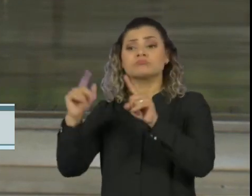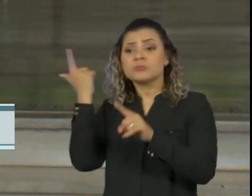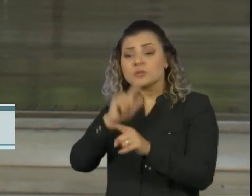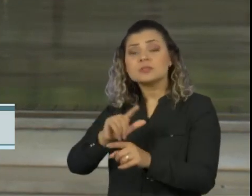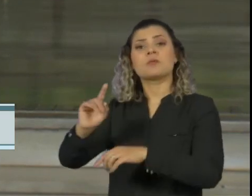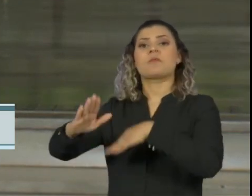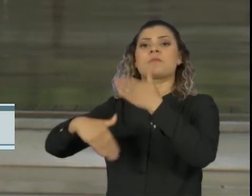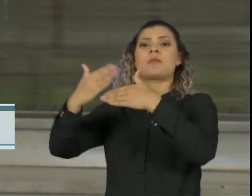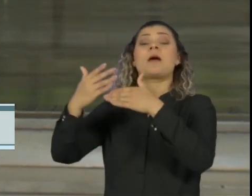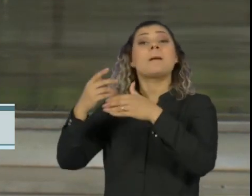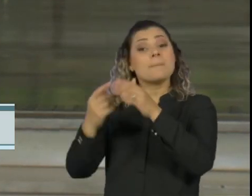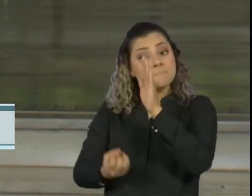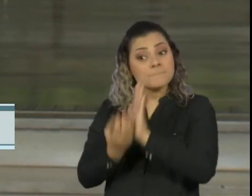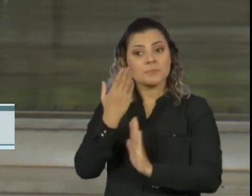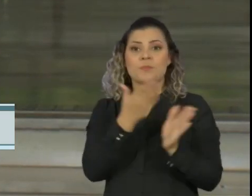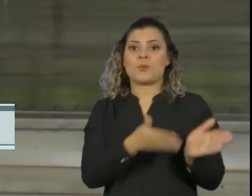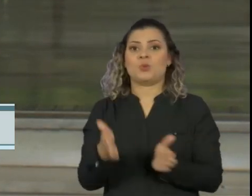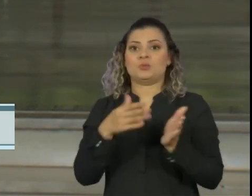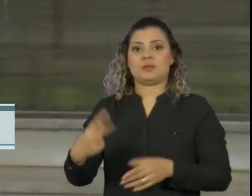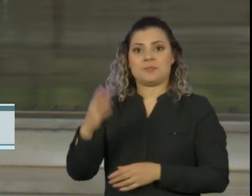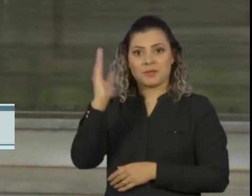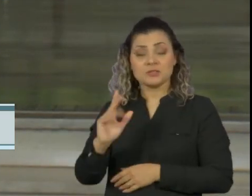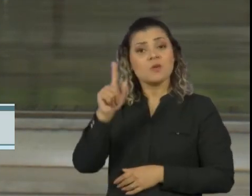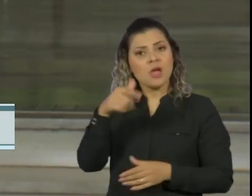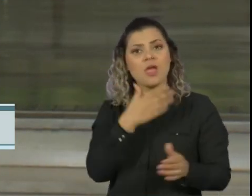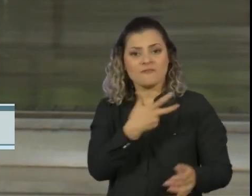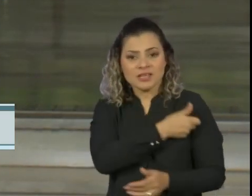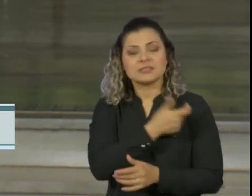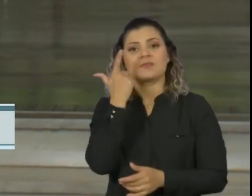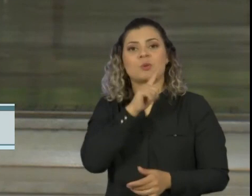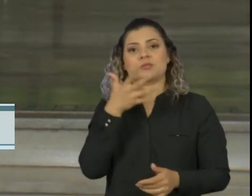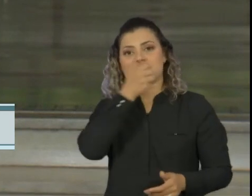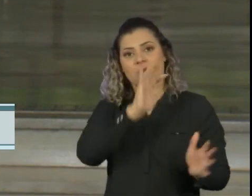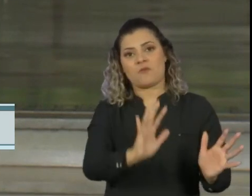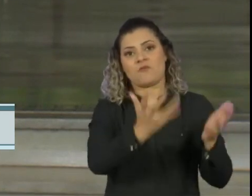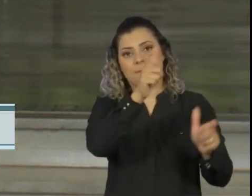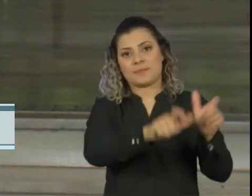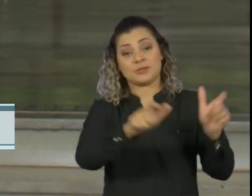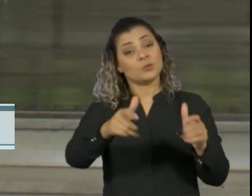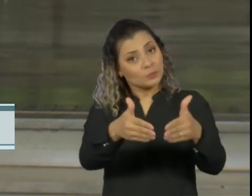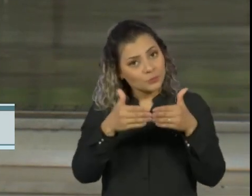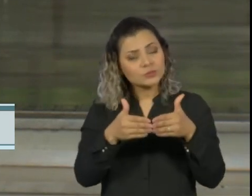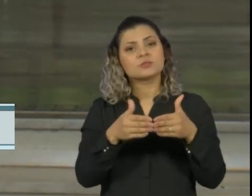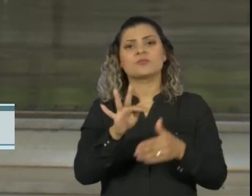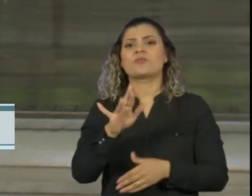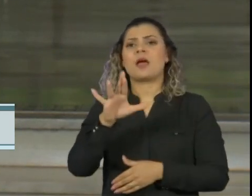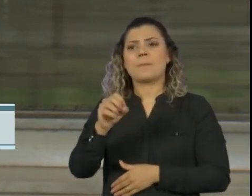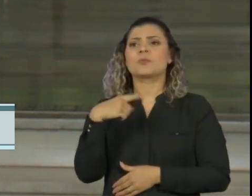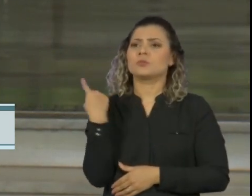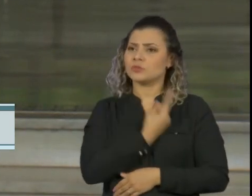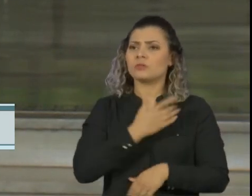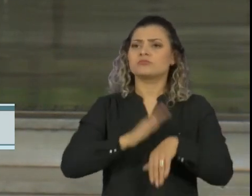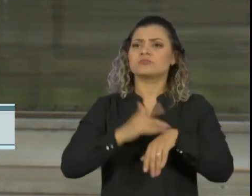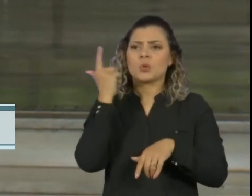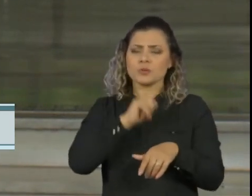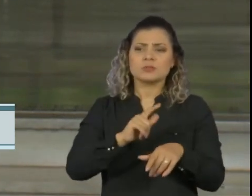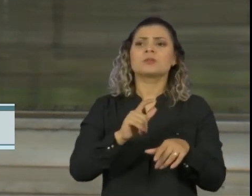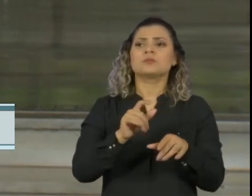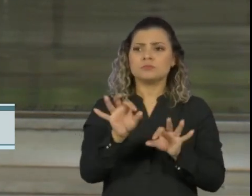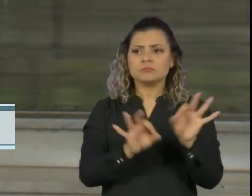a vacina no Brasil. E é a vacina que vai salvar a todos nós. Portanto, Fábio, temos um balanço